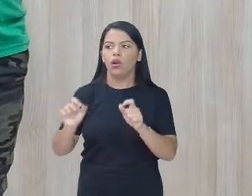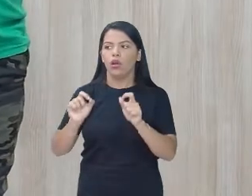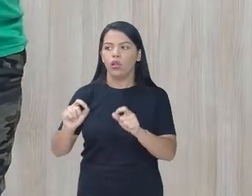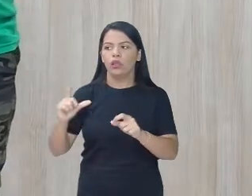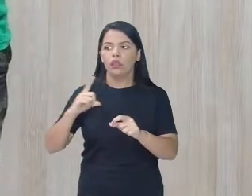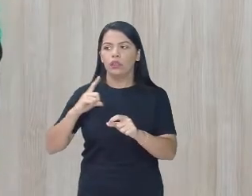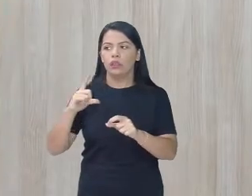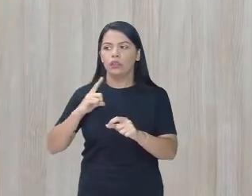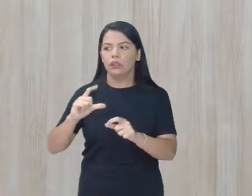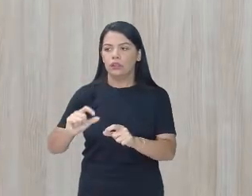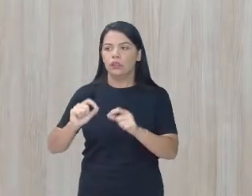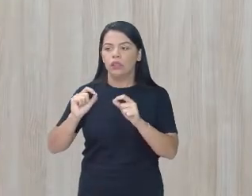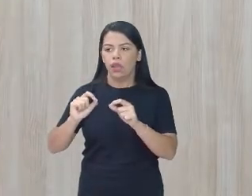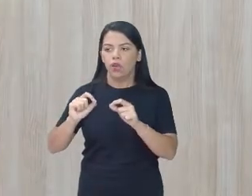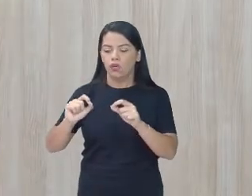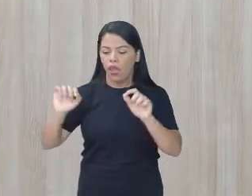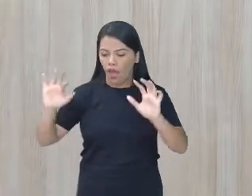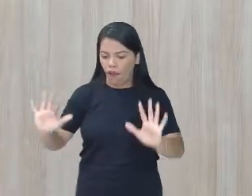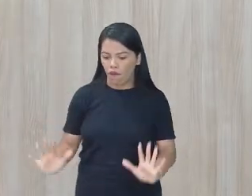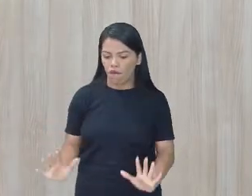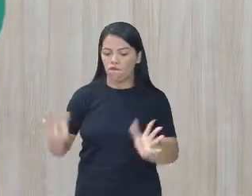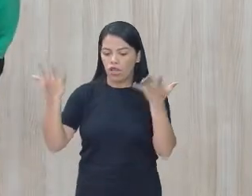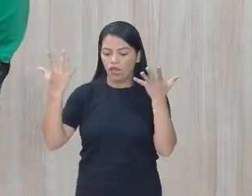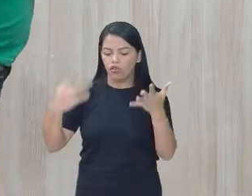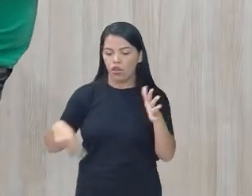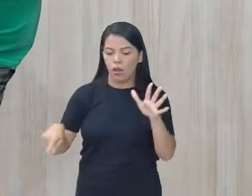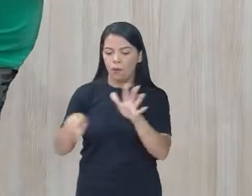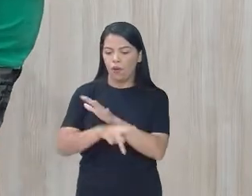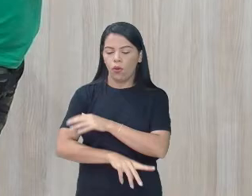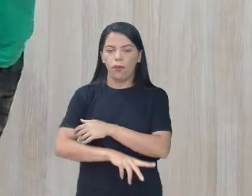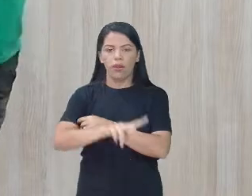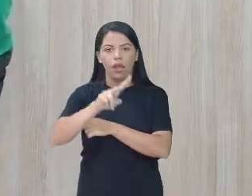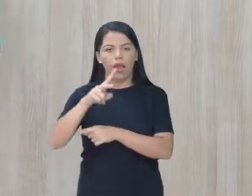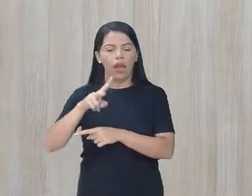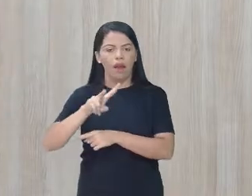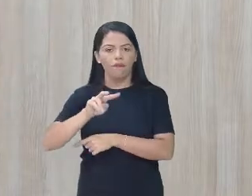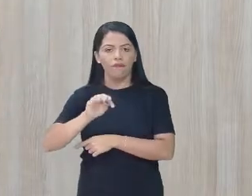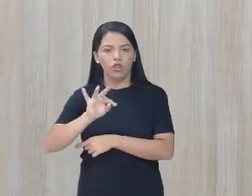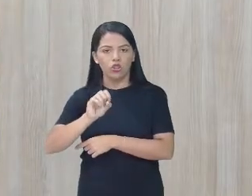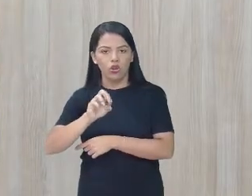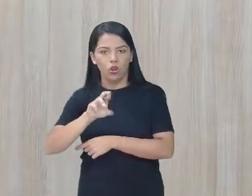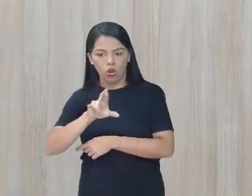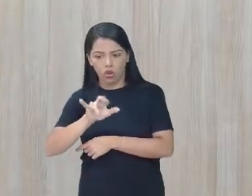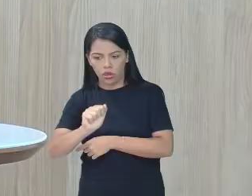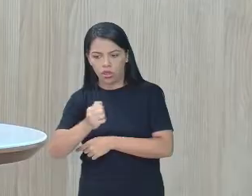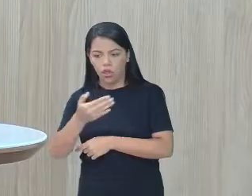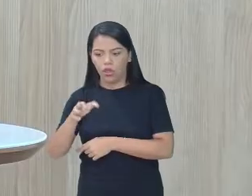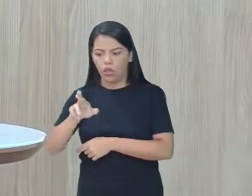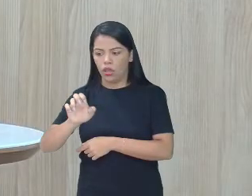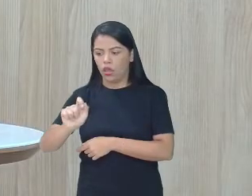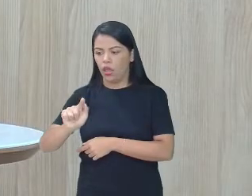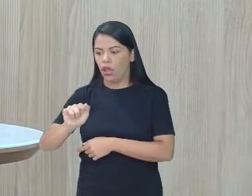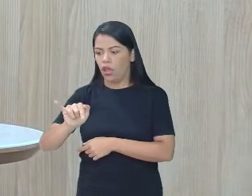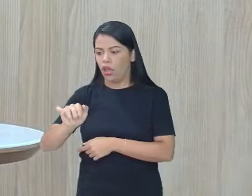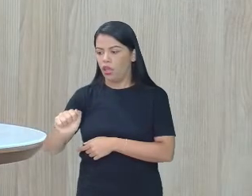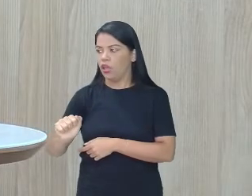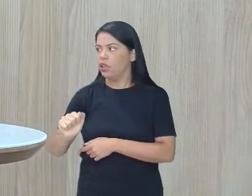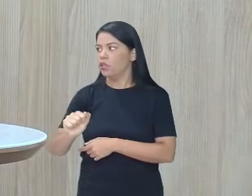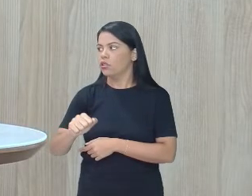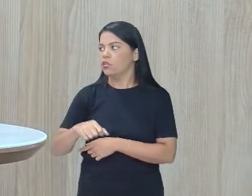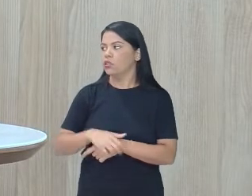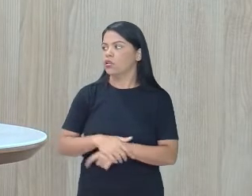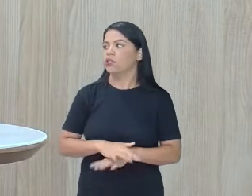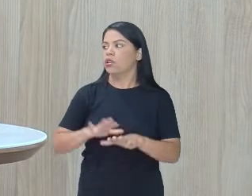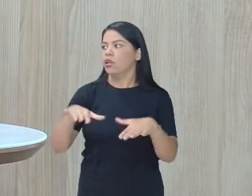Festa da Vitória Régia. Já frequentou, professora? Já foi alguma vez para a Festa da Vitória Régia? Sim, mas eu faço minha